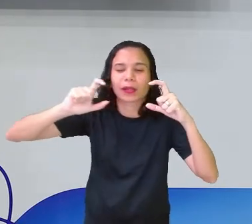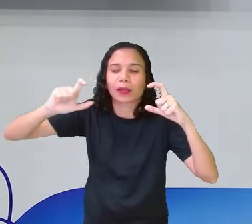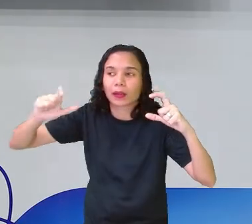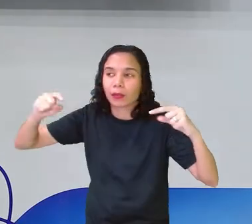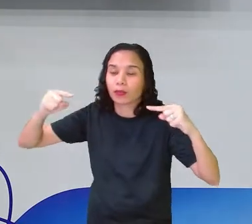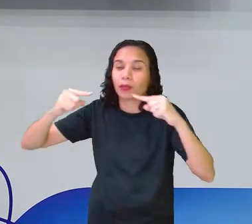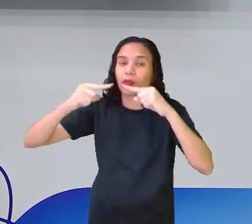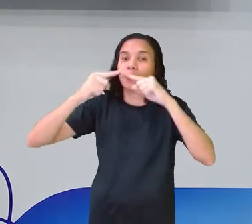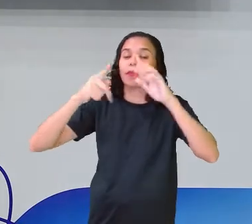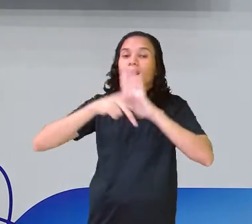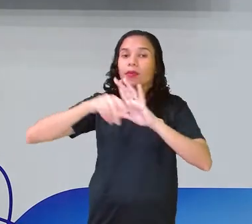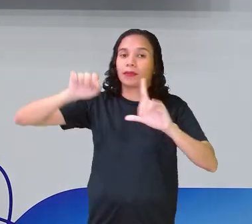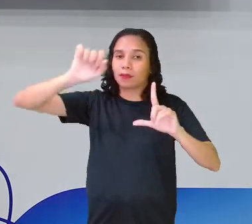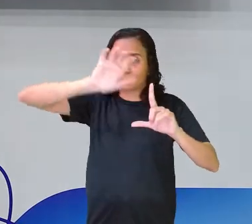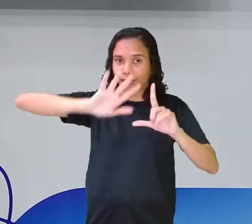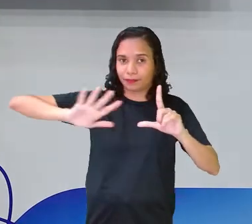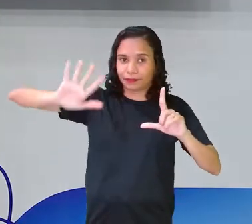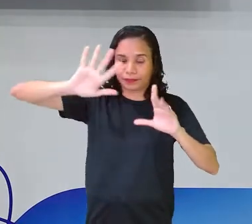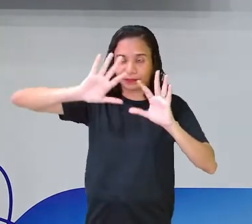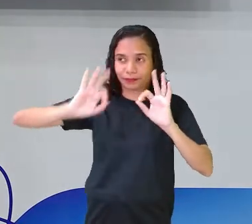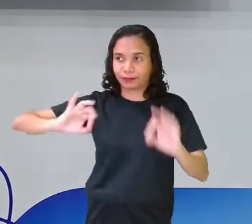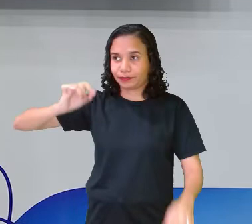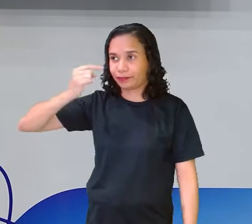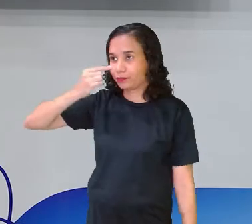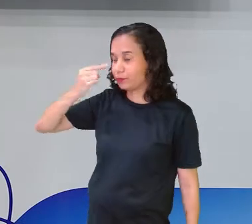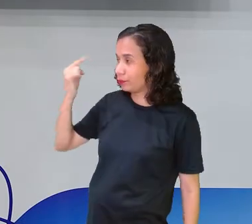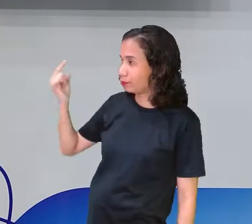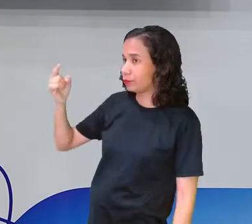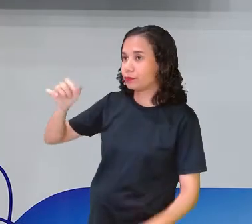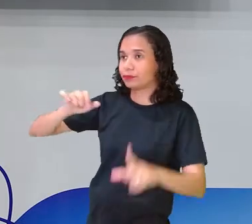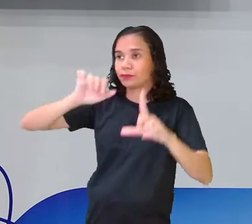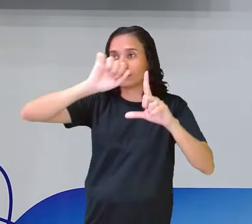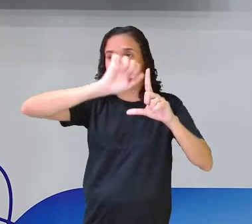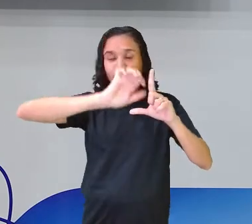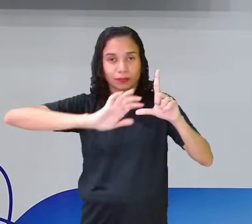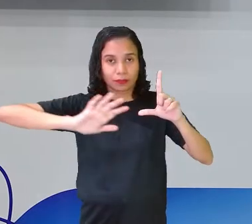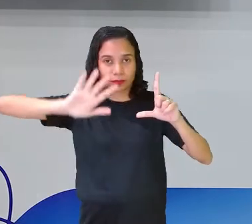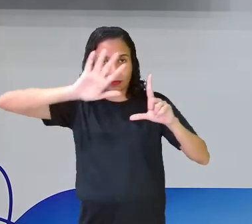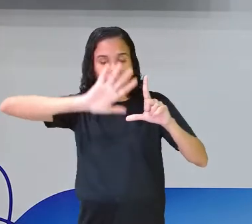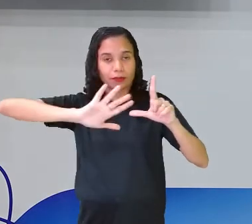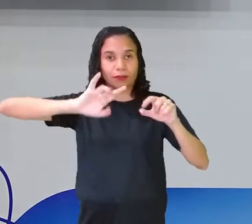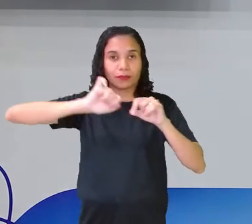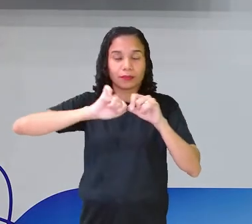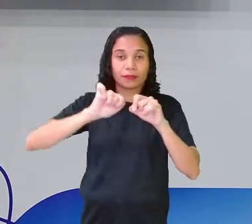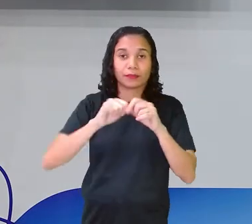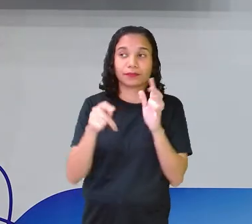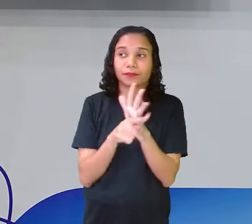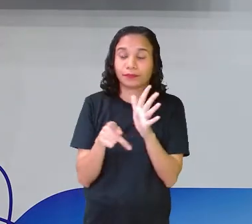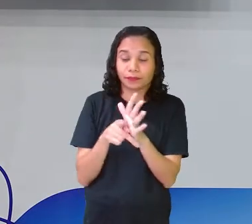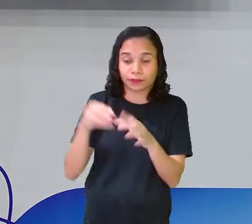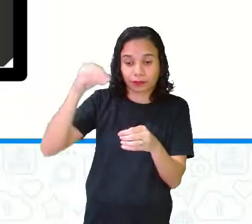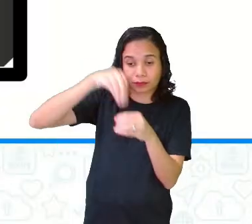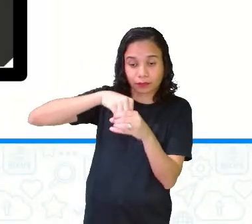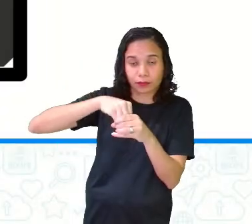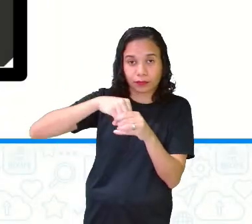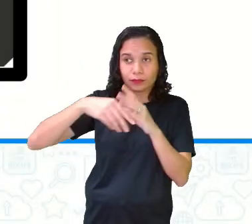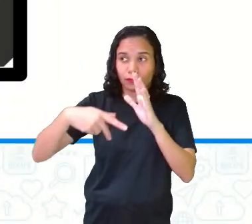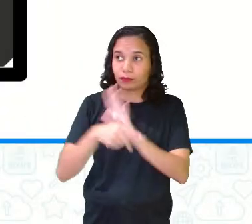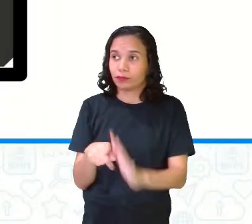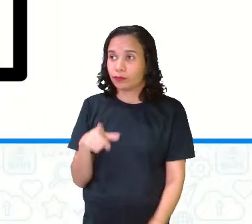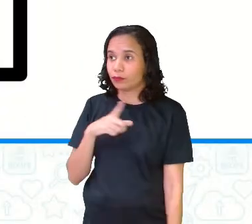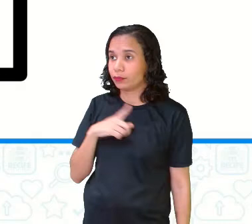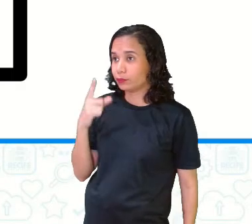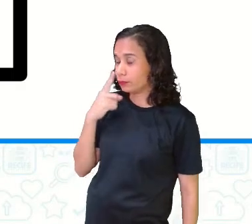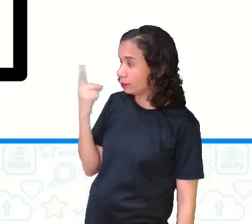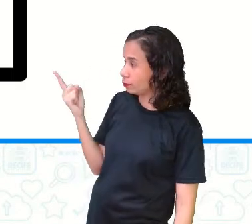com área. Ó, a minha área, ela faz a medida de dentro